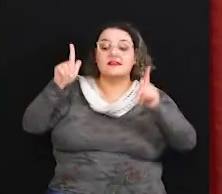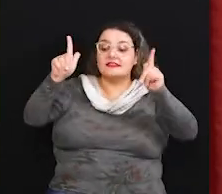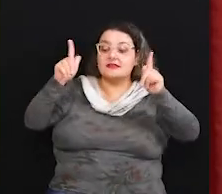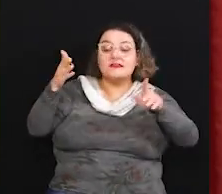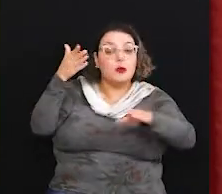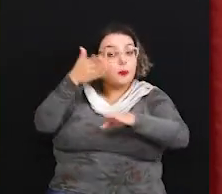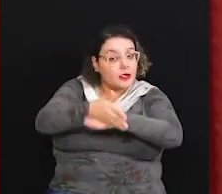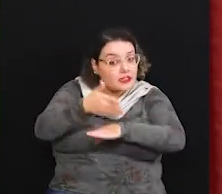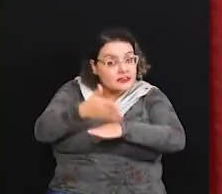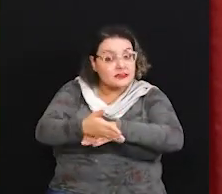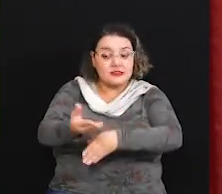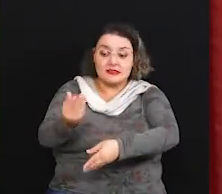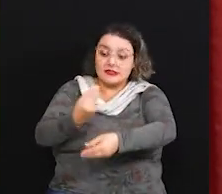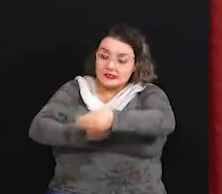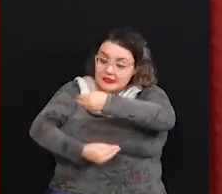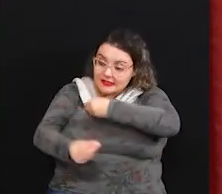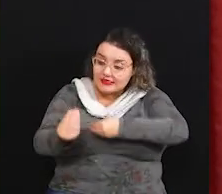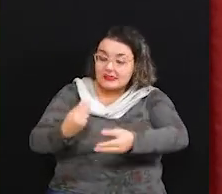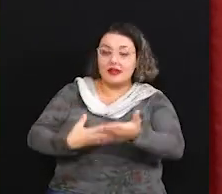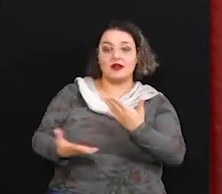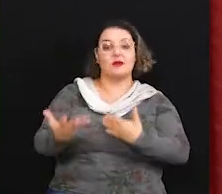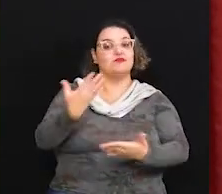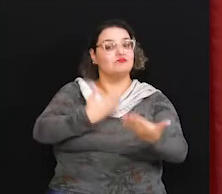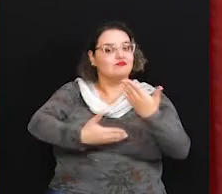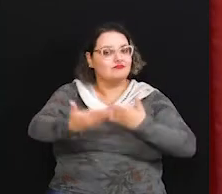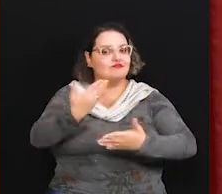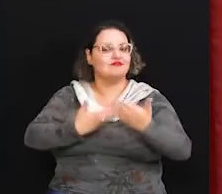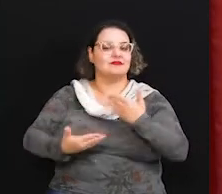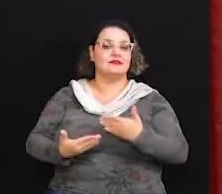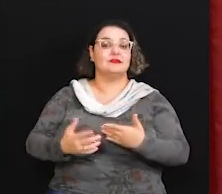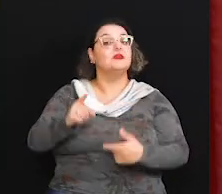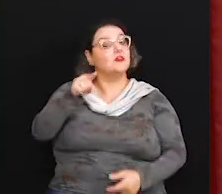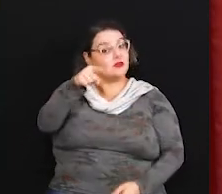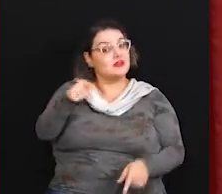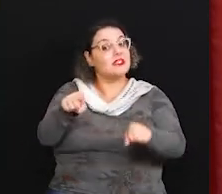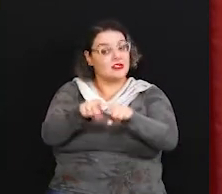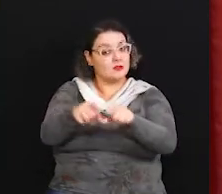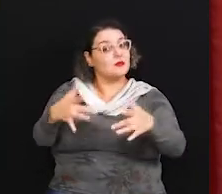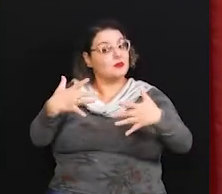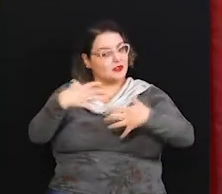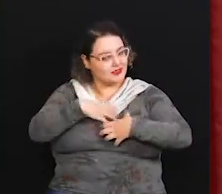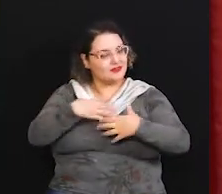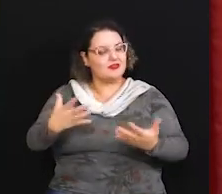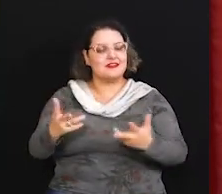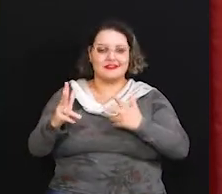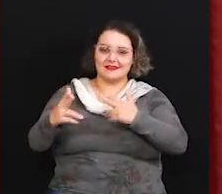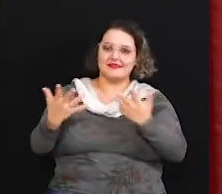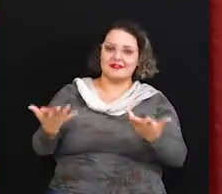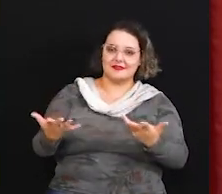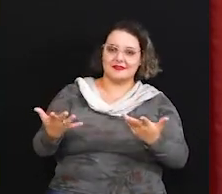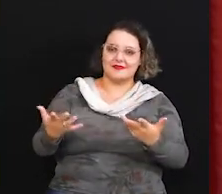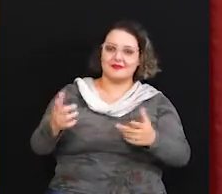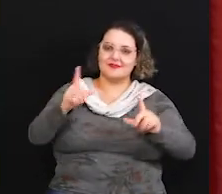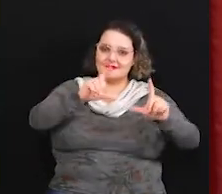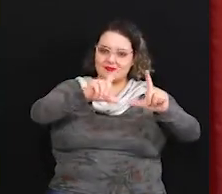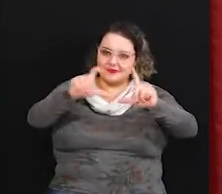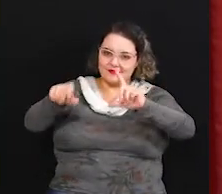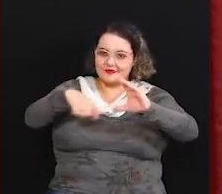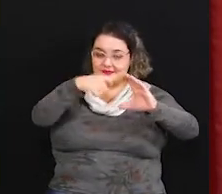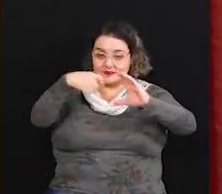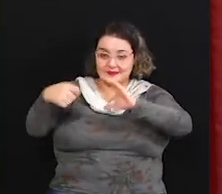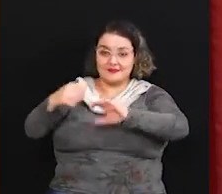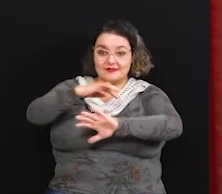se divertindo, estão participando, estão interagindo. E eu espero que vocês também, do outro lado, possam sentir o que eu senti aqui por meio das